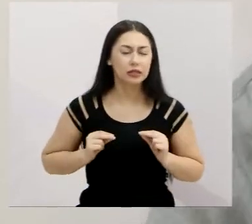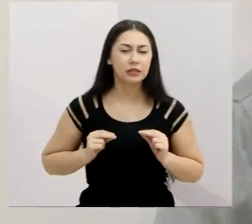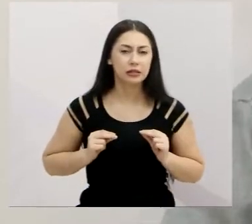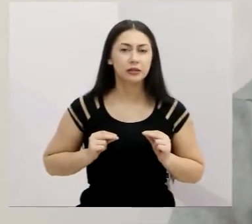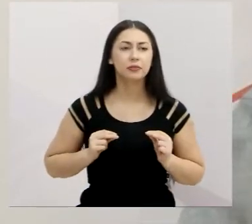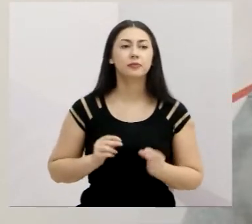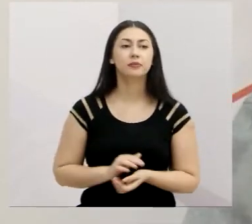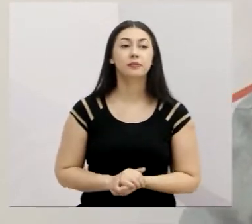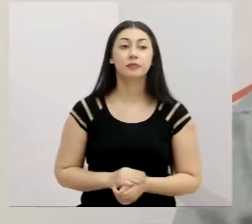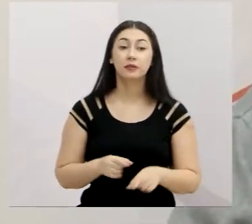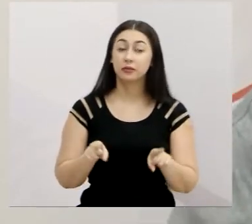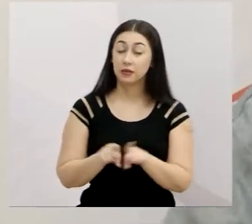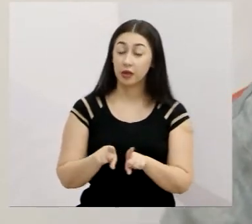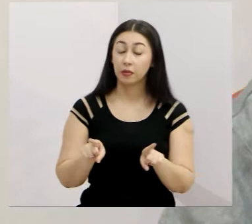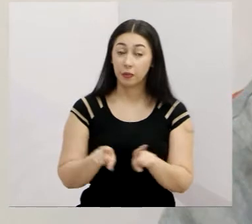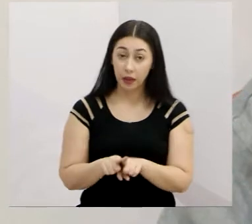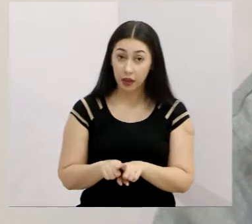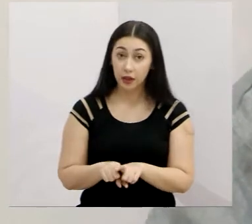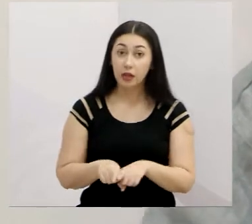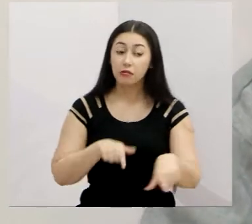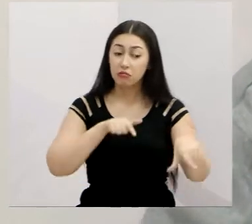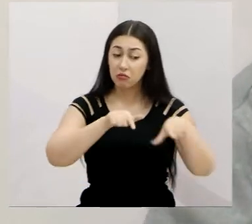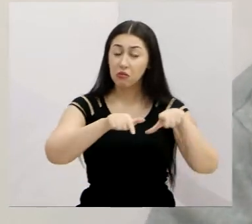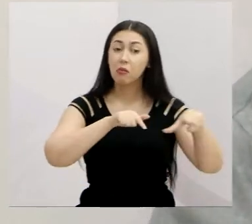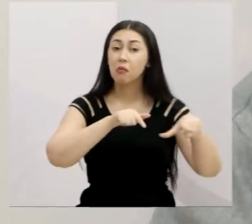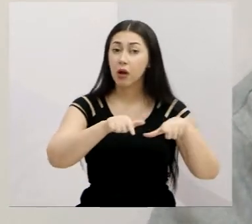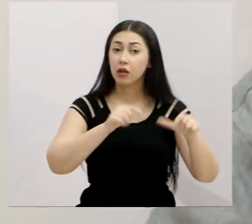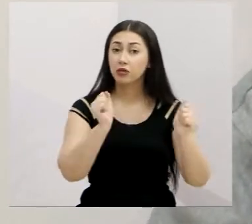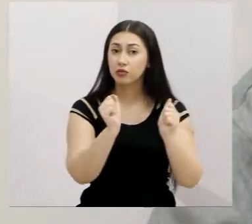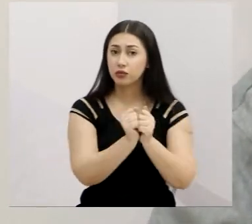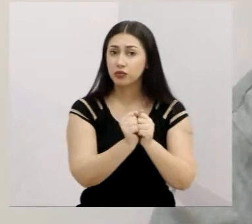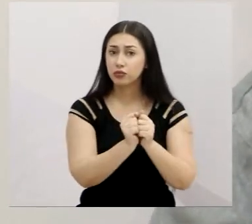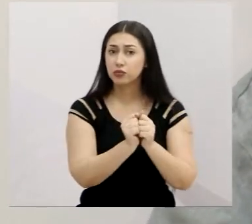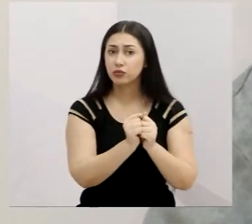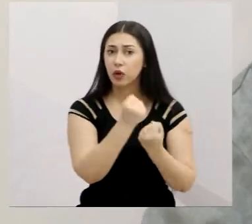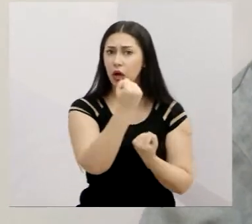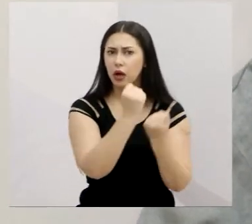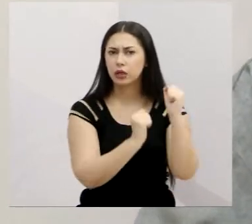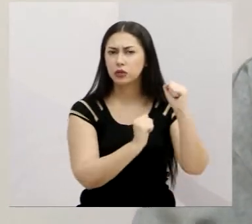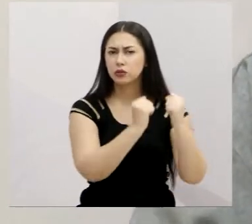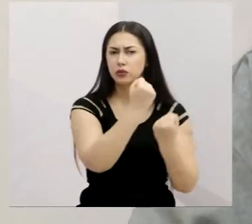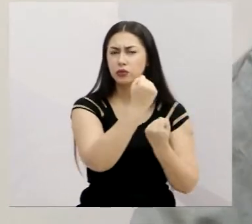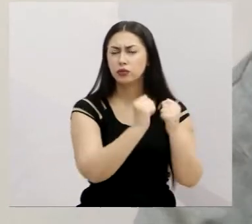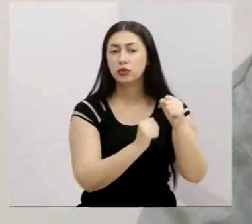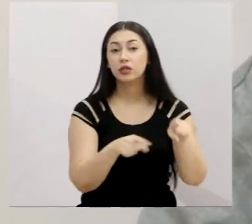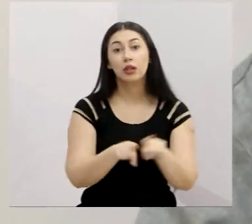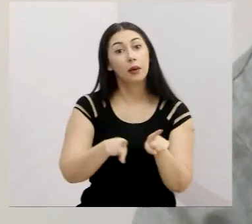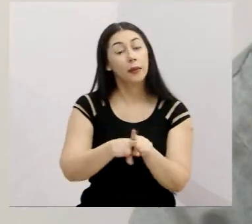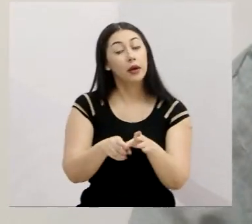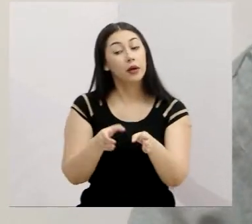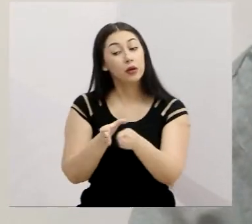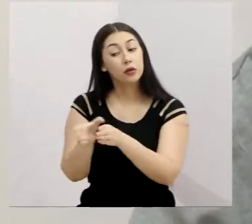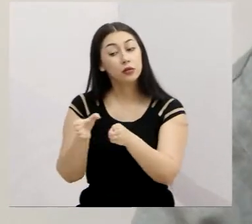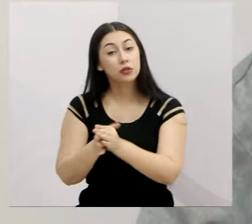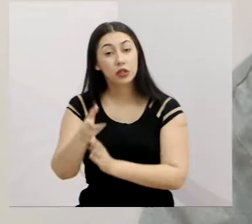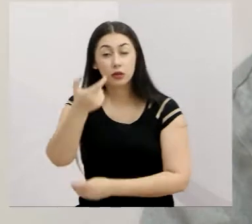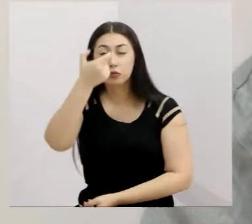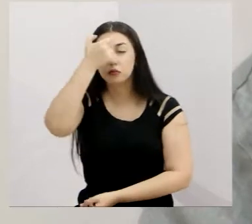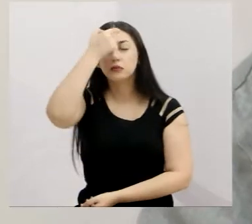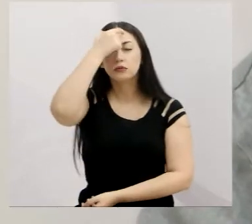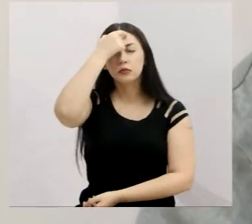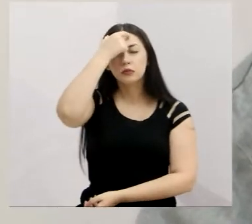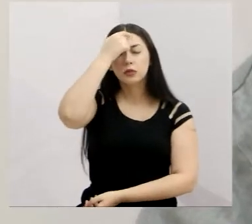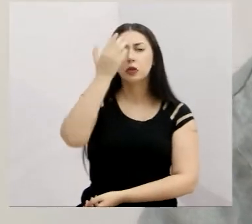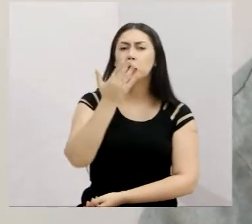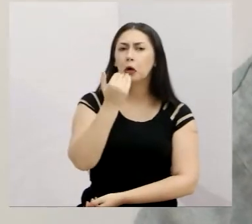além do que além de desenvolver esse trabalho junto aos industriários também desenvolvendo a conscientização sobre a importância